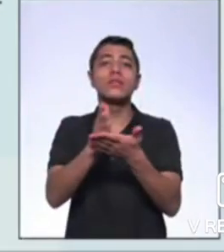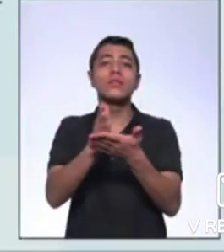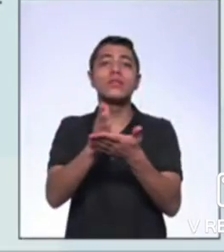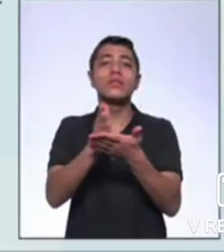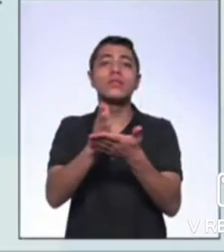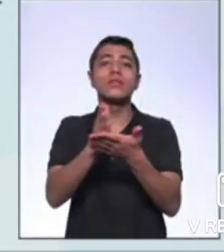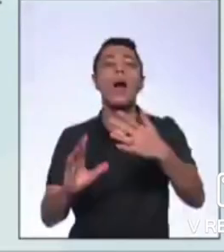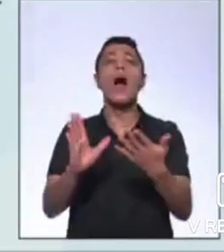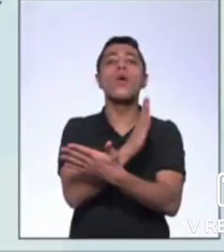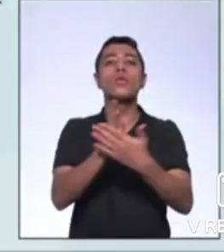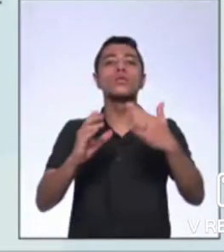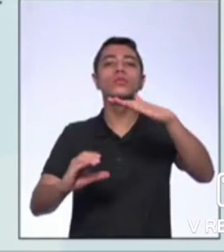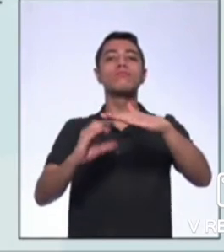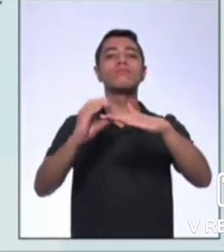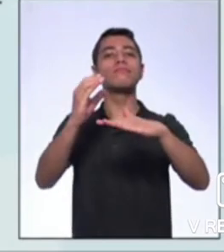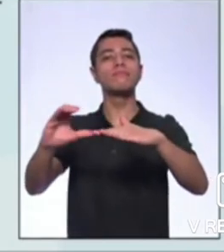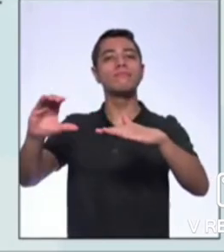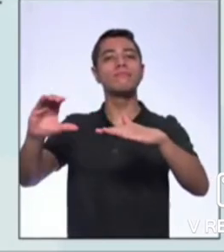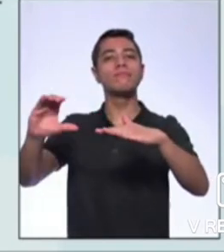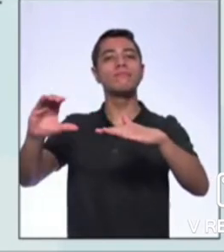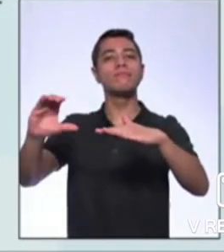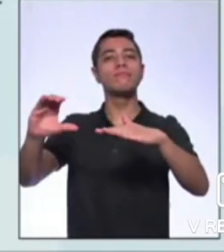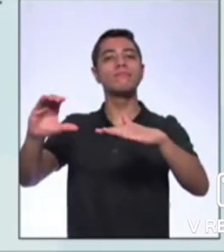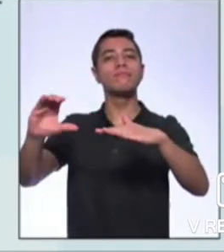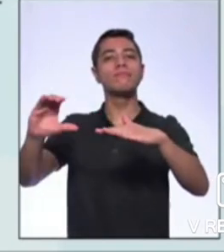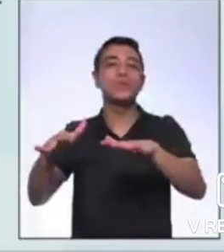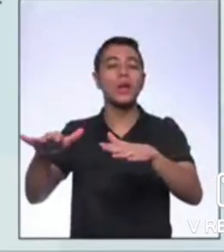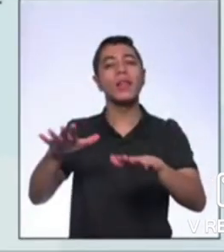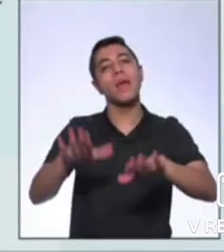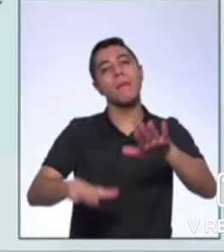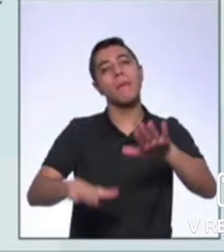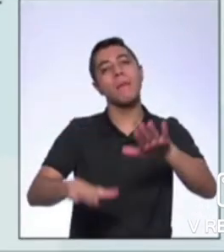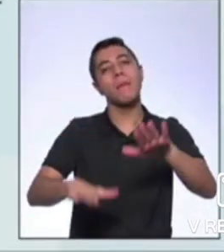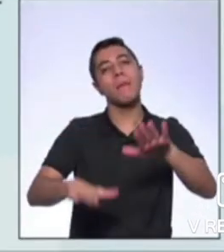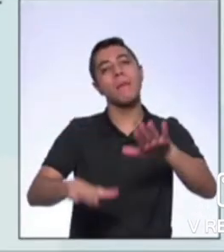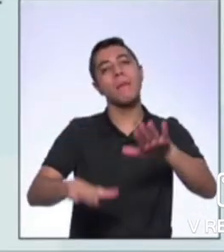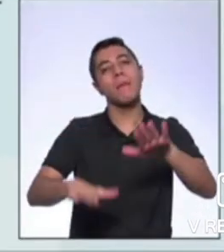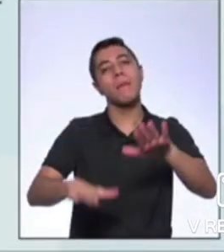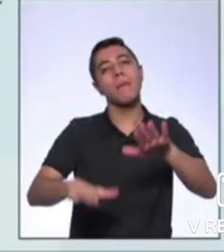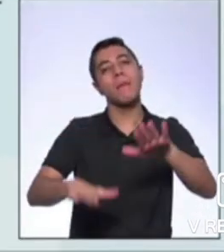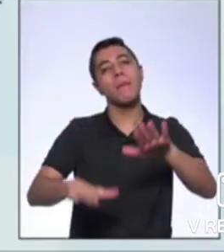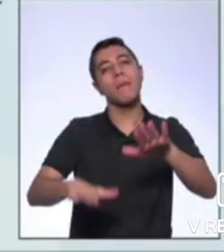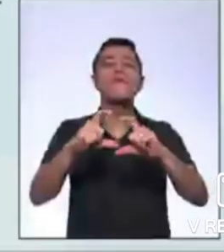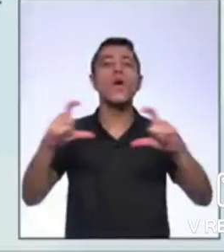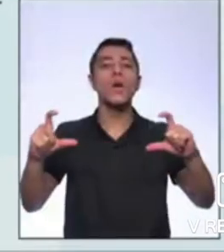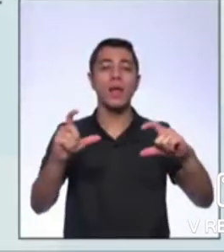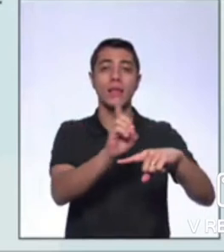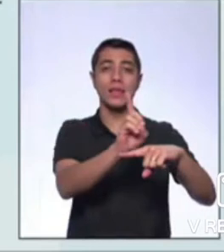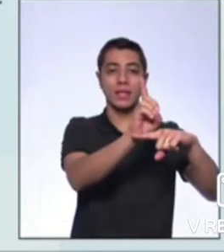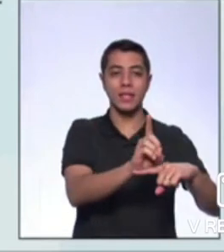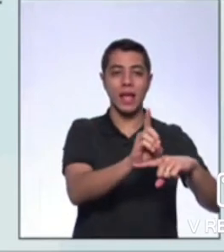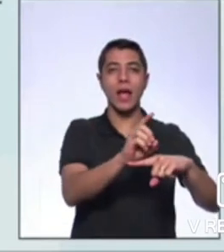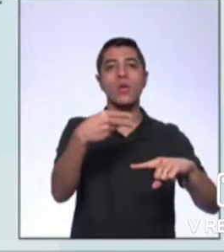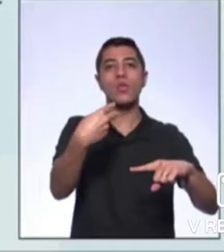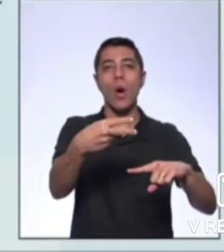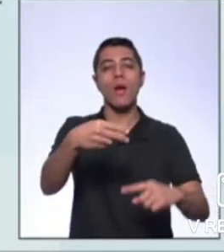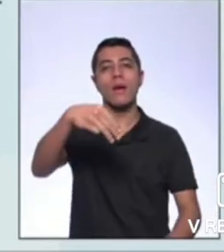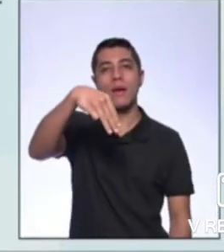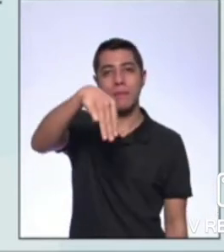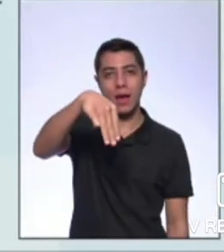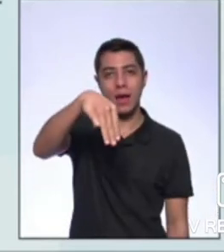calcular a densidade. A densidade é calculada pela massa sobre o volume que esse objeto ocupa.